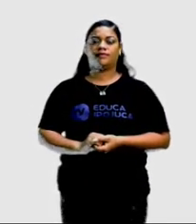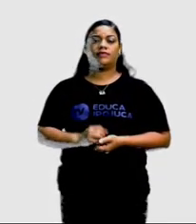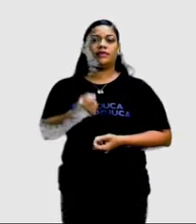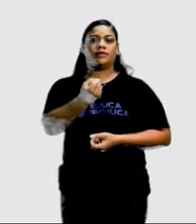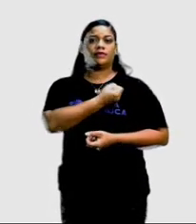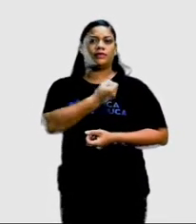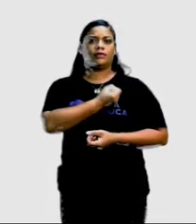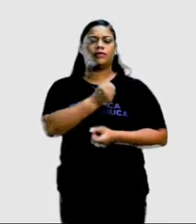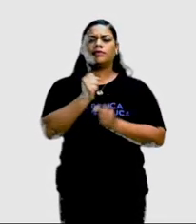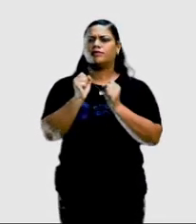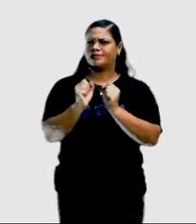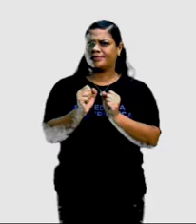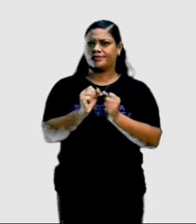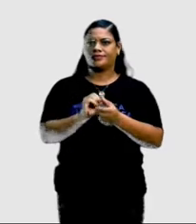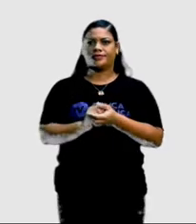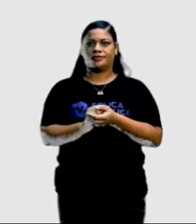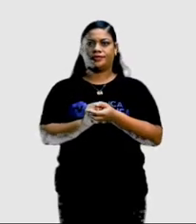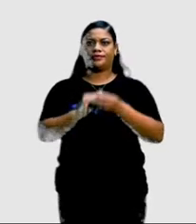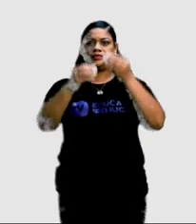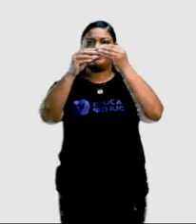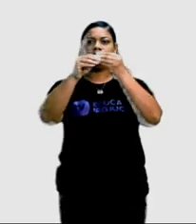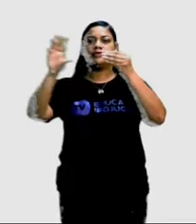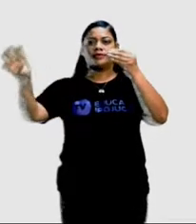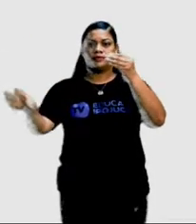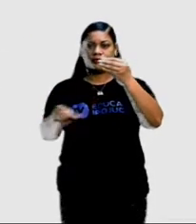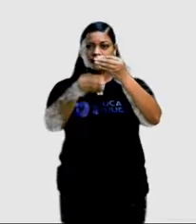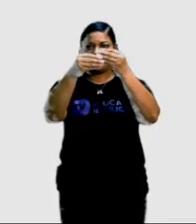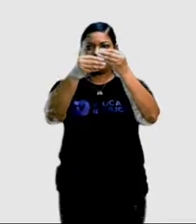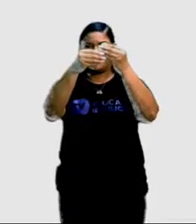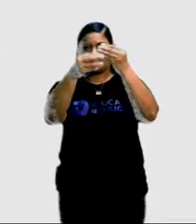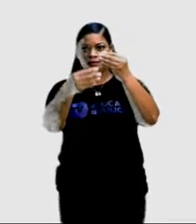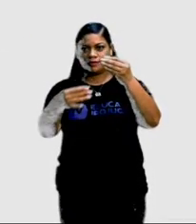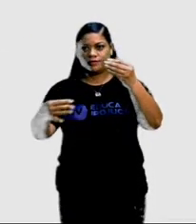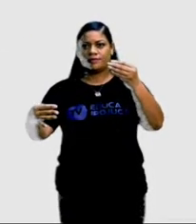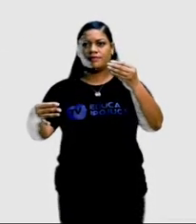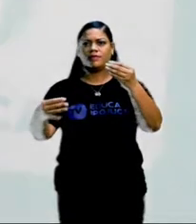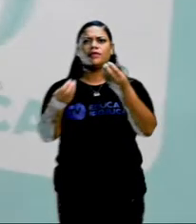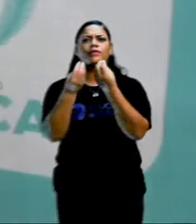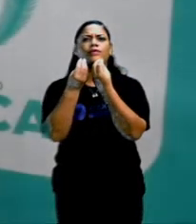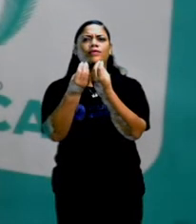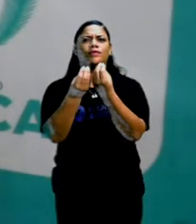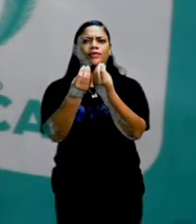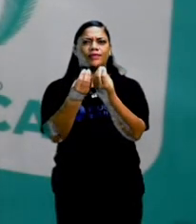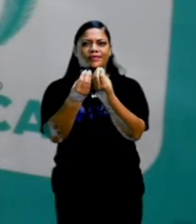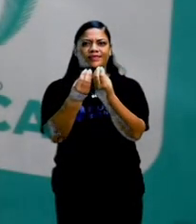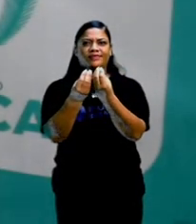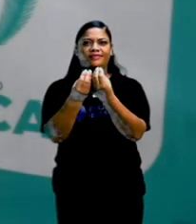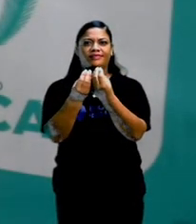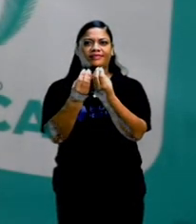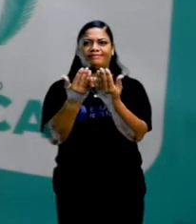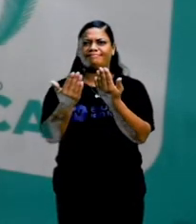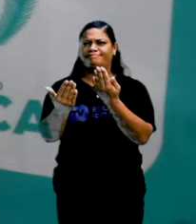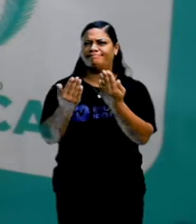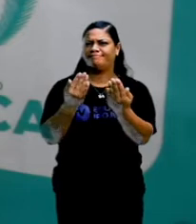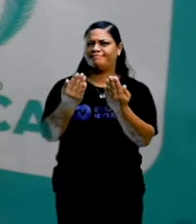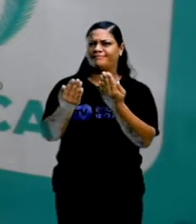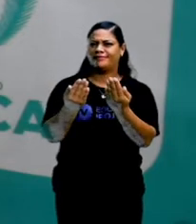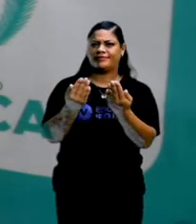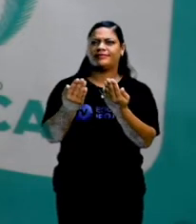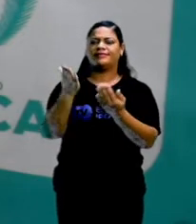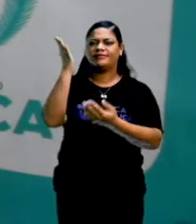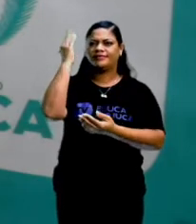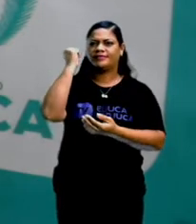Os números podem ser decomposto e composto. Como poderia ser essa relação de decomposto